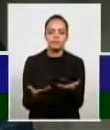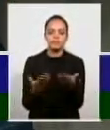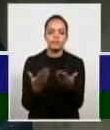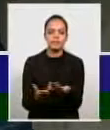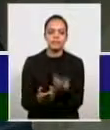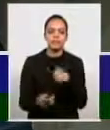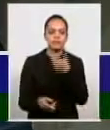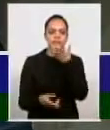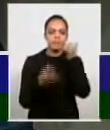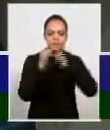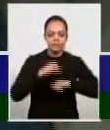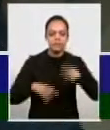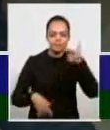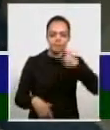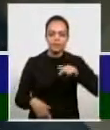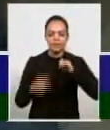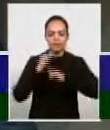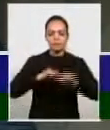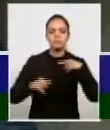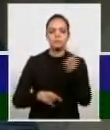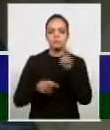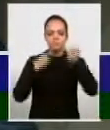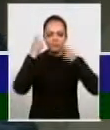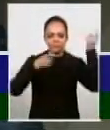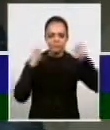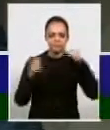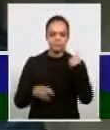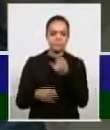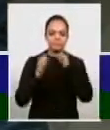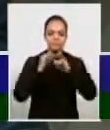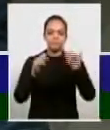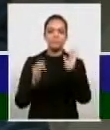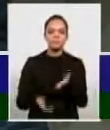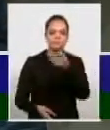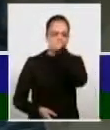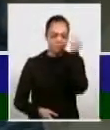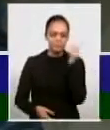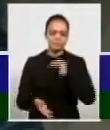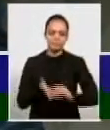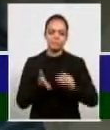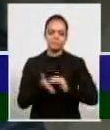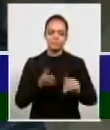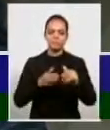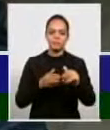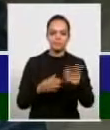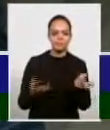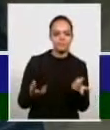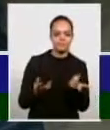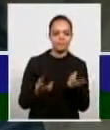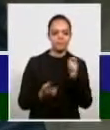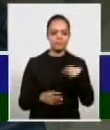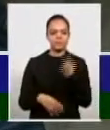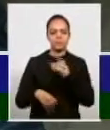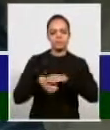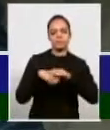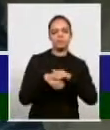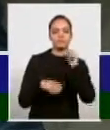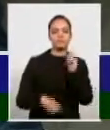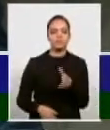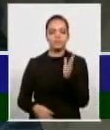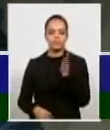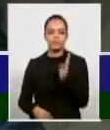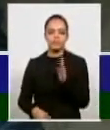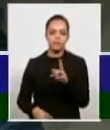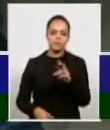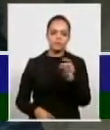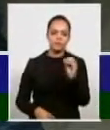mais uma vez, a nossa preocupação, que nós já avisamos ali o pessoal da Secretaria de Serviços Urbanos, conversamos ali com